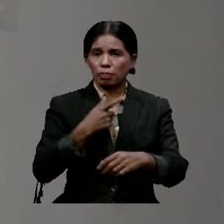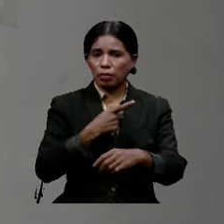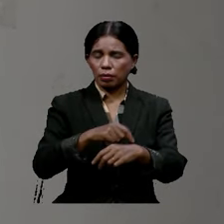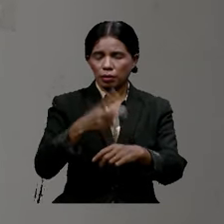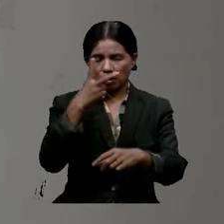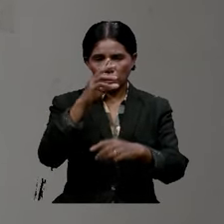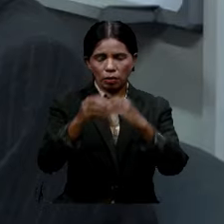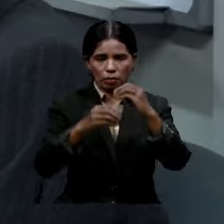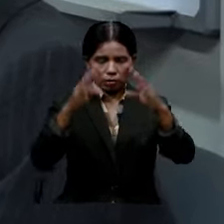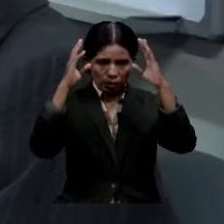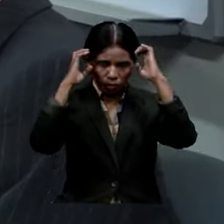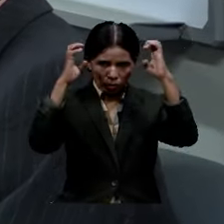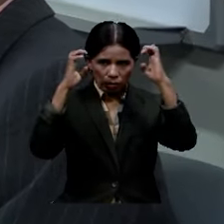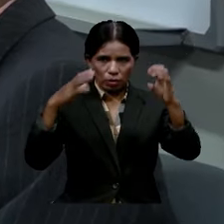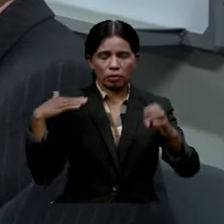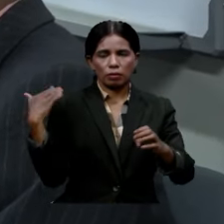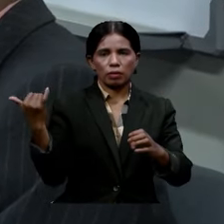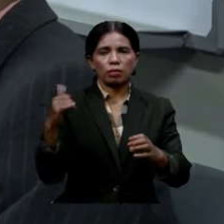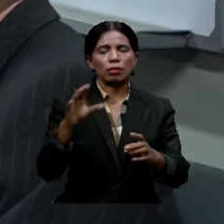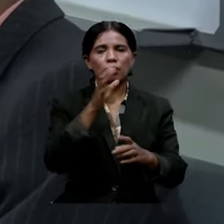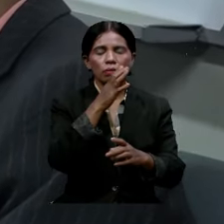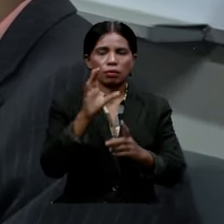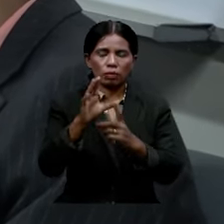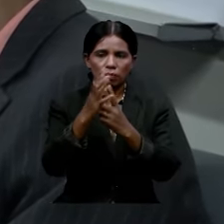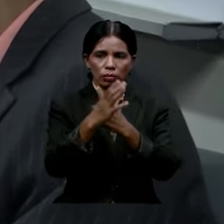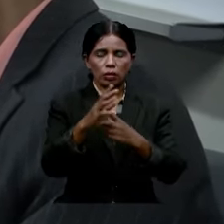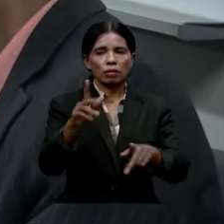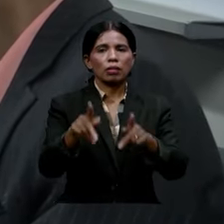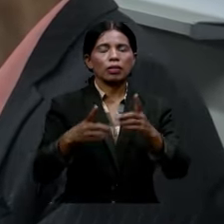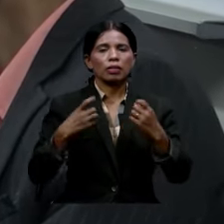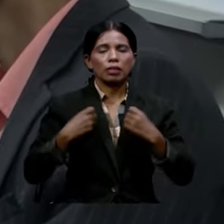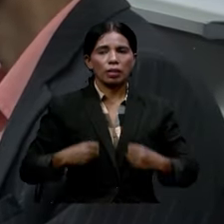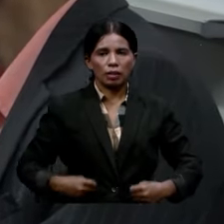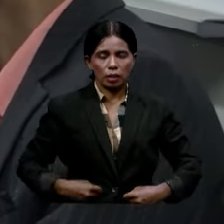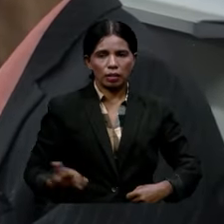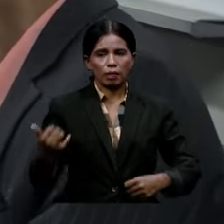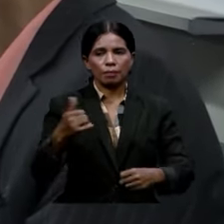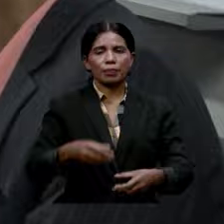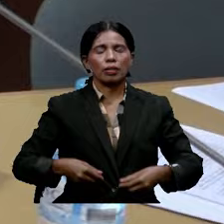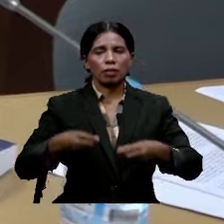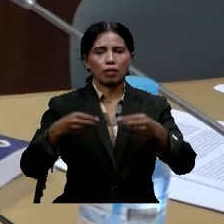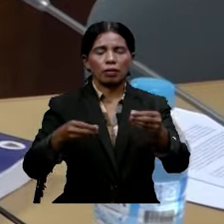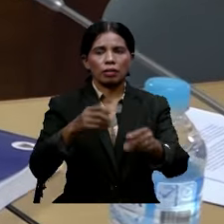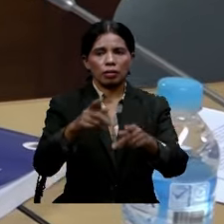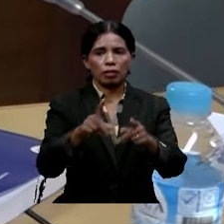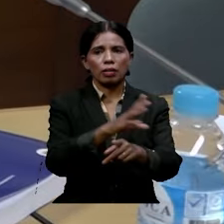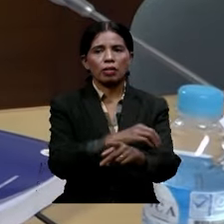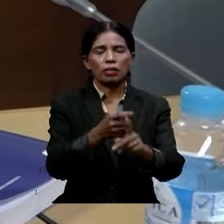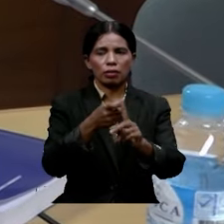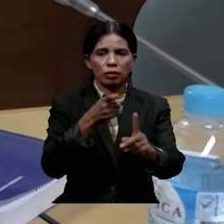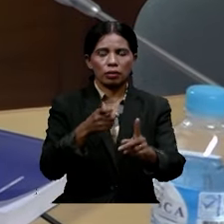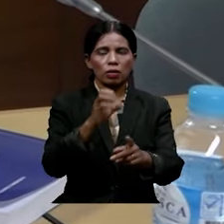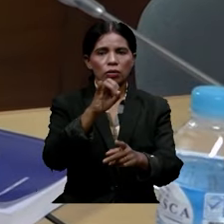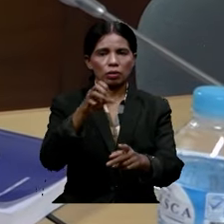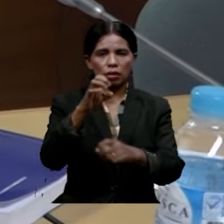tratar assunto educação, juventude, cultura, no cidadania, onde apresenta relatório trimestral da Hat, o se execução orçamento geral